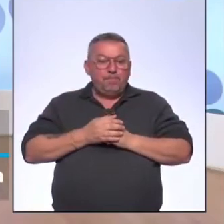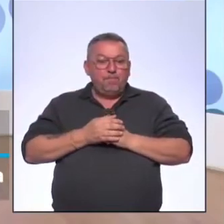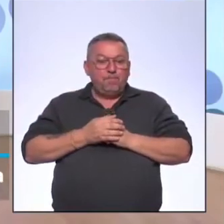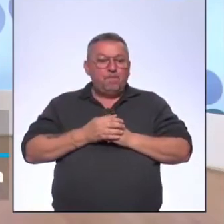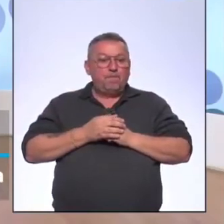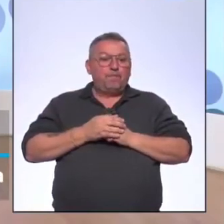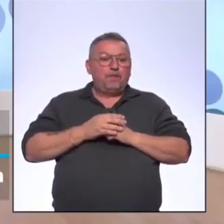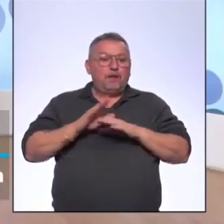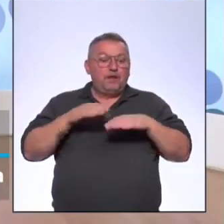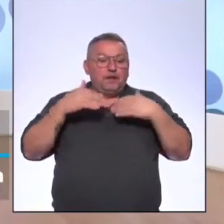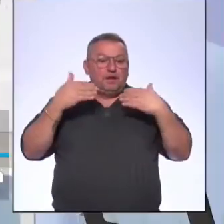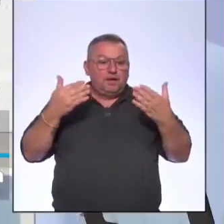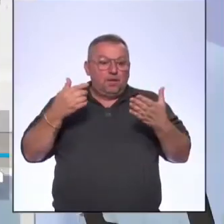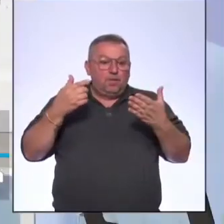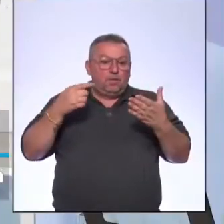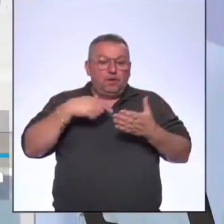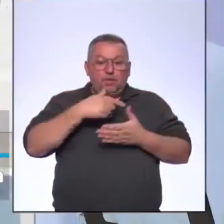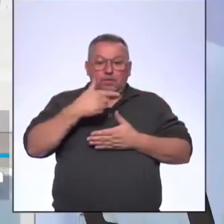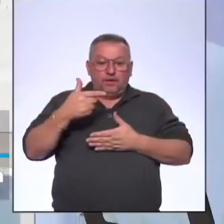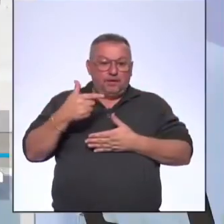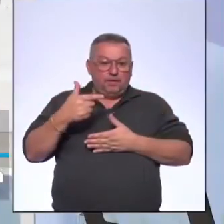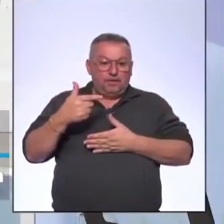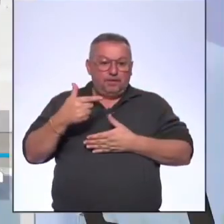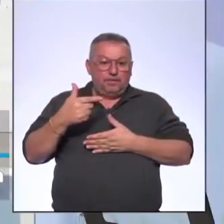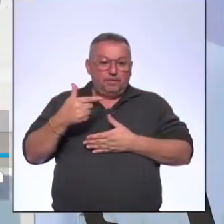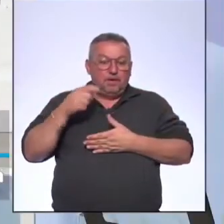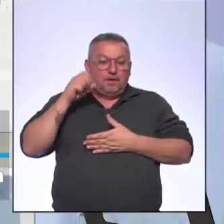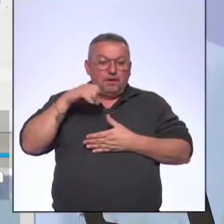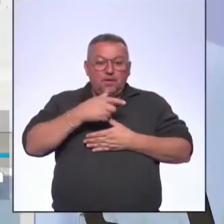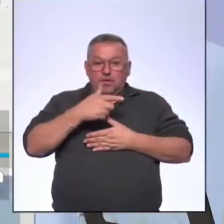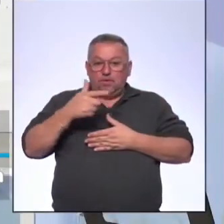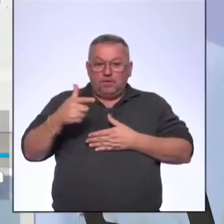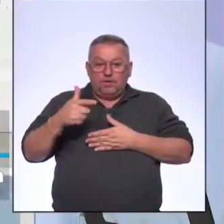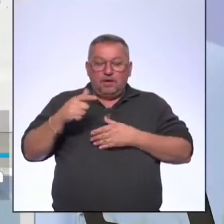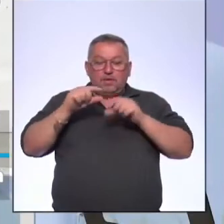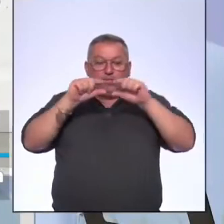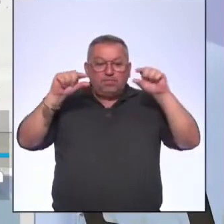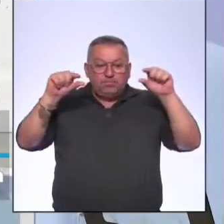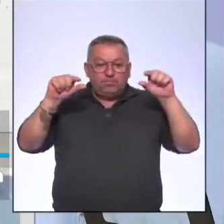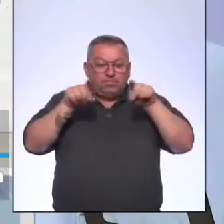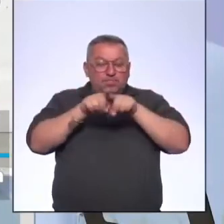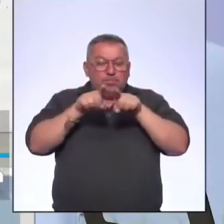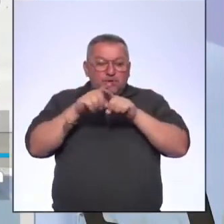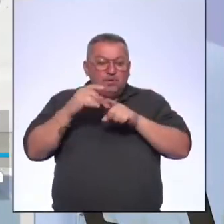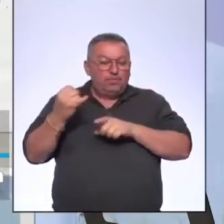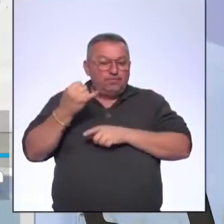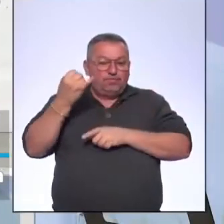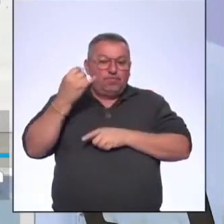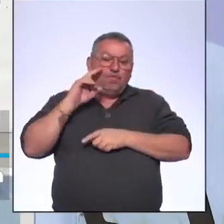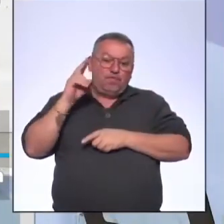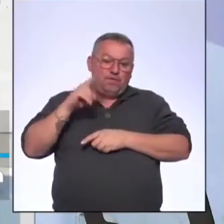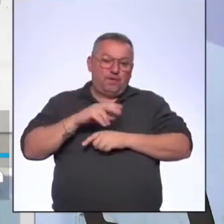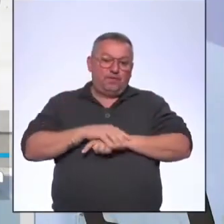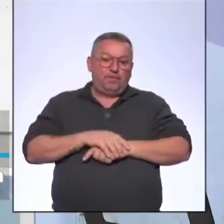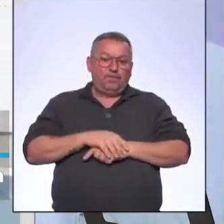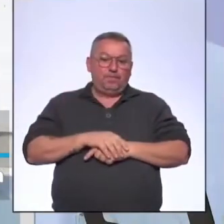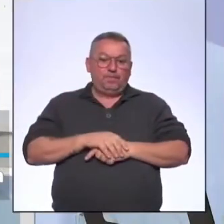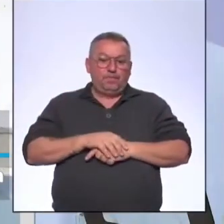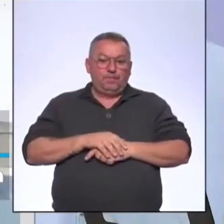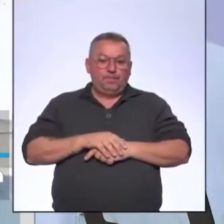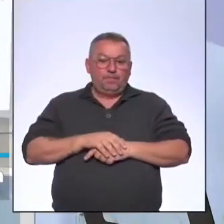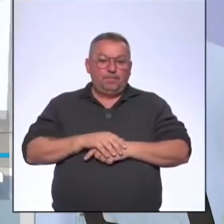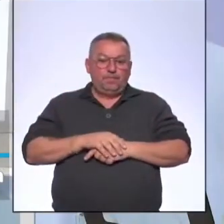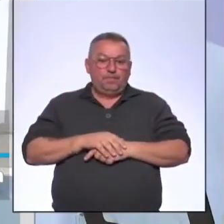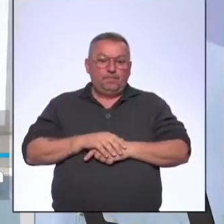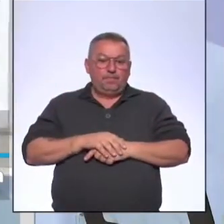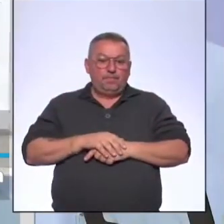entender, então, que eu não tenho, se eu não tenho oração, eu não tenho termos essenciais, ok? Que a gente vai ver daqui a pouco, tá?